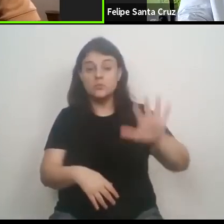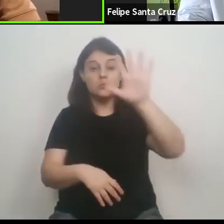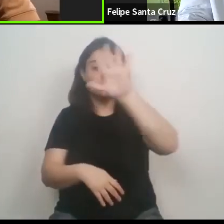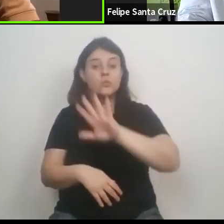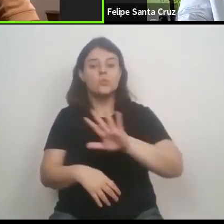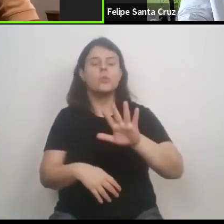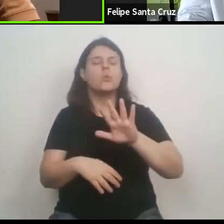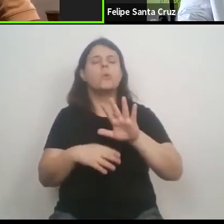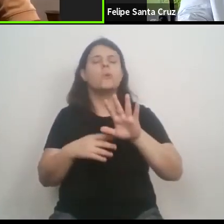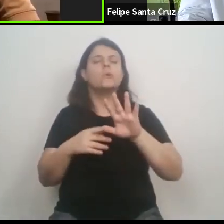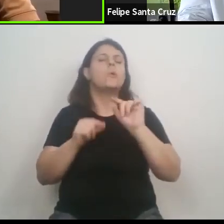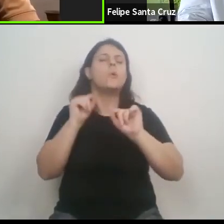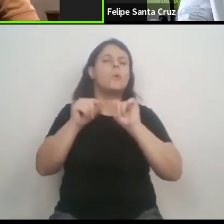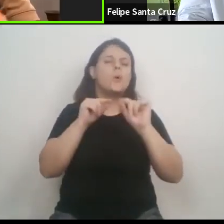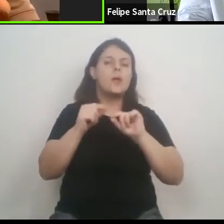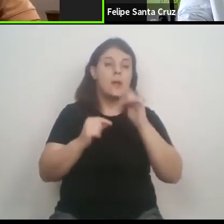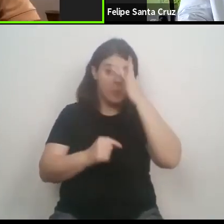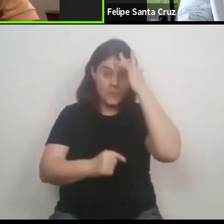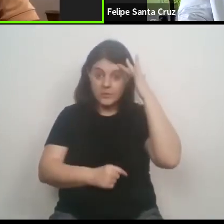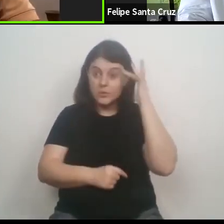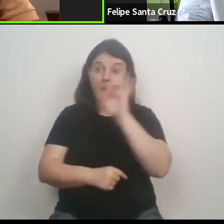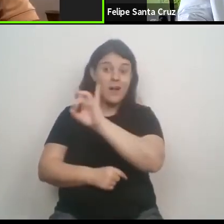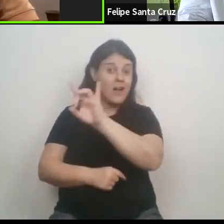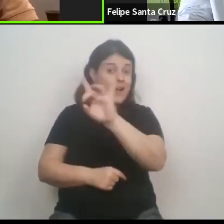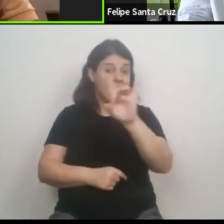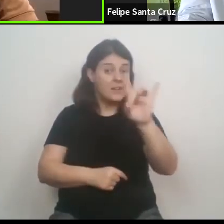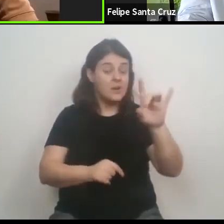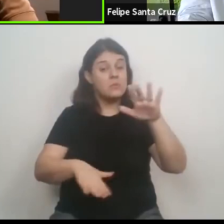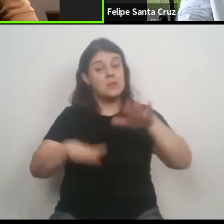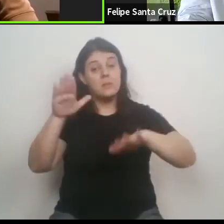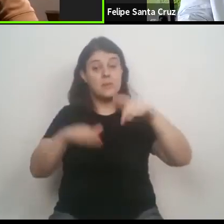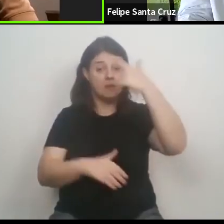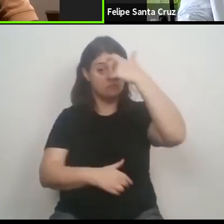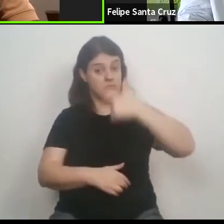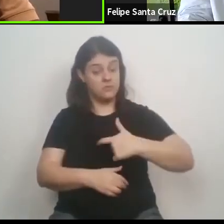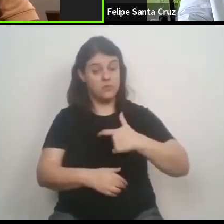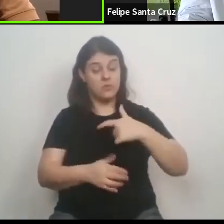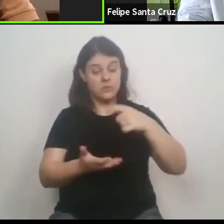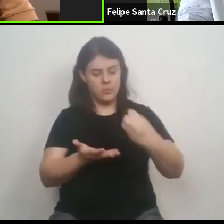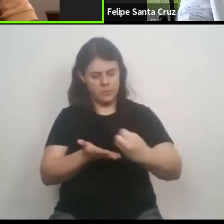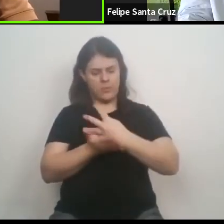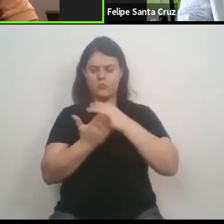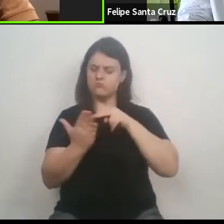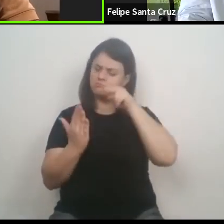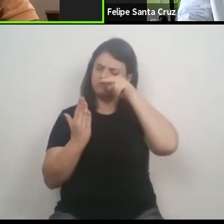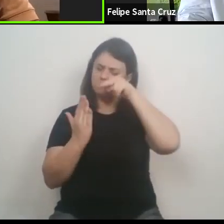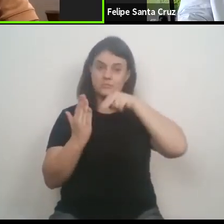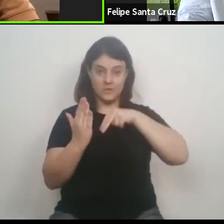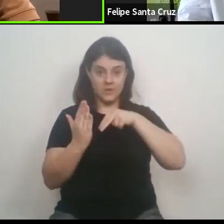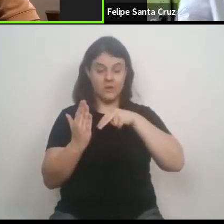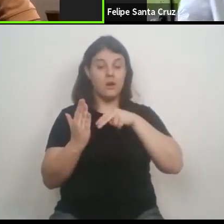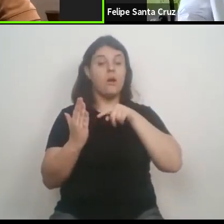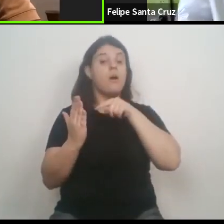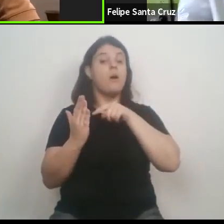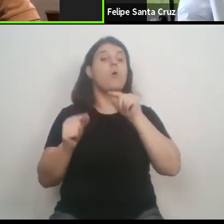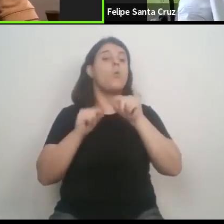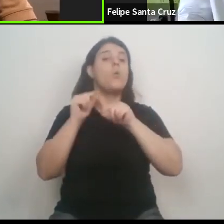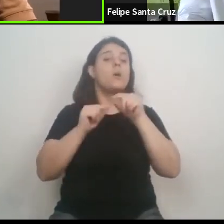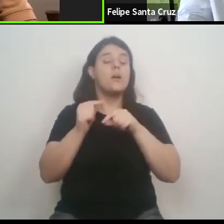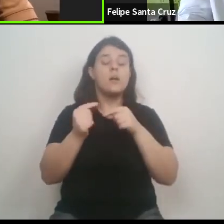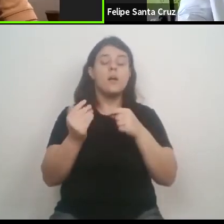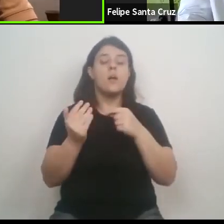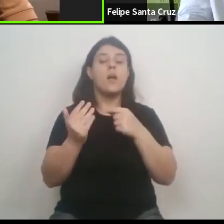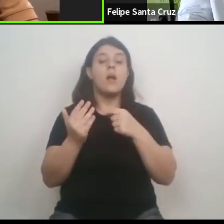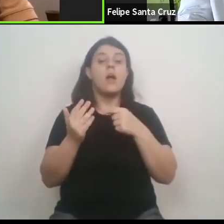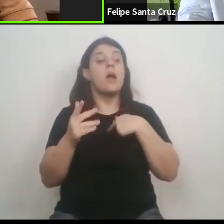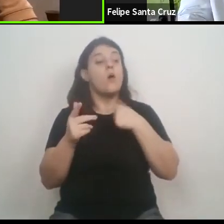sob medida, eu digo, cada brasileiro, dependendo do seu perfil, recebeu um tipo de mensagem para, na época, dar